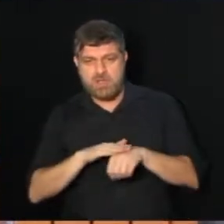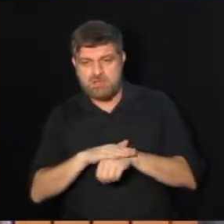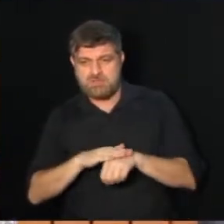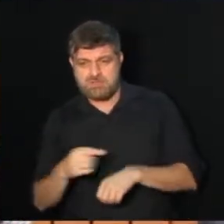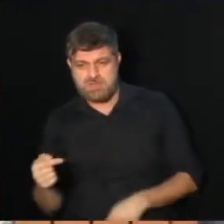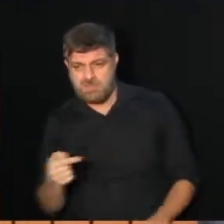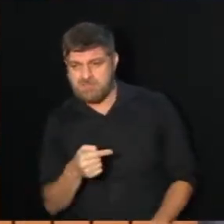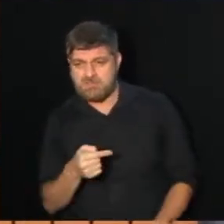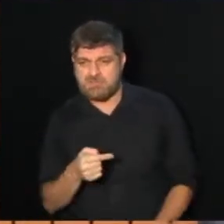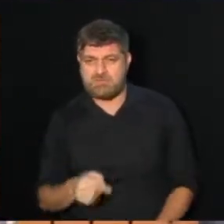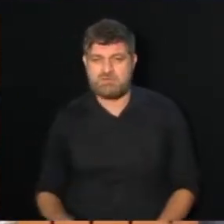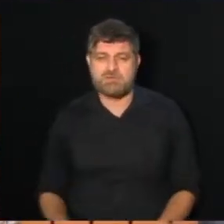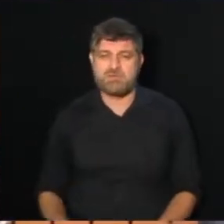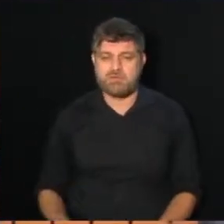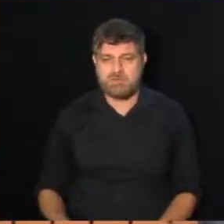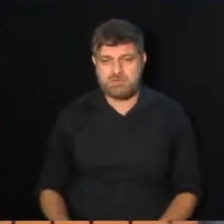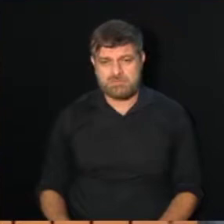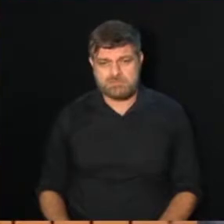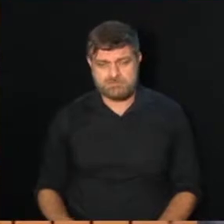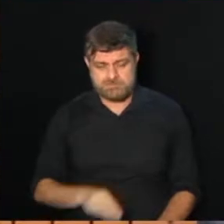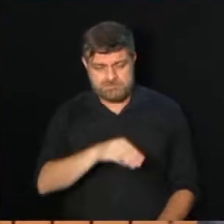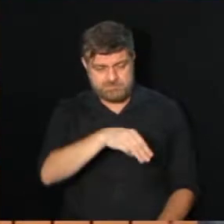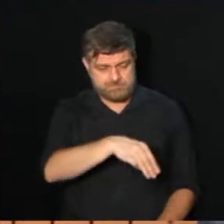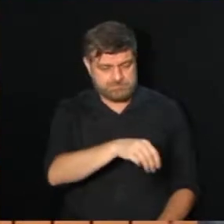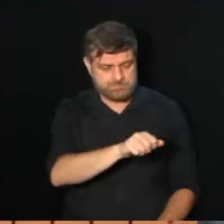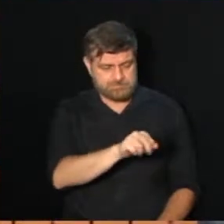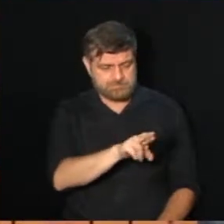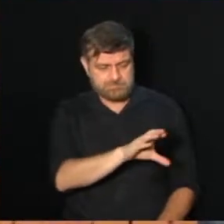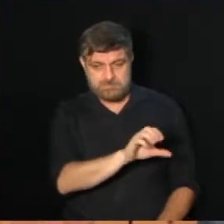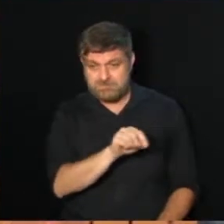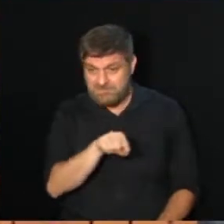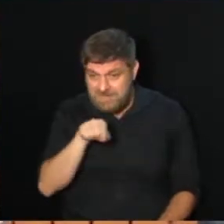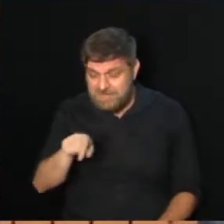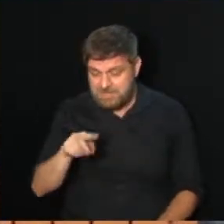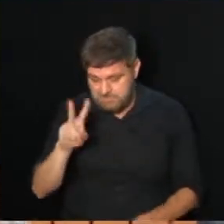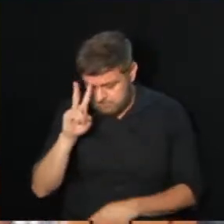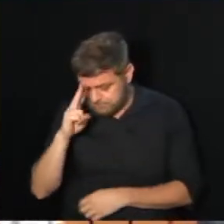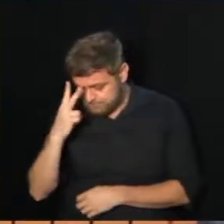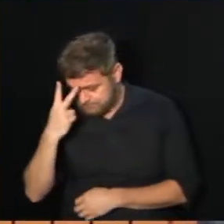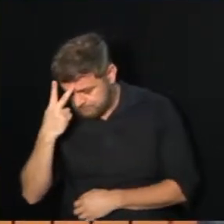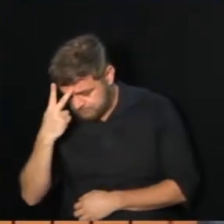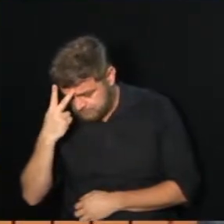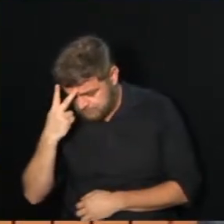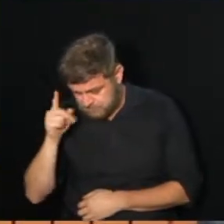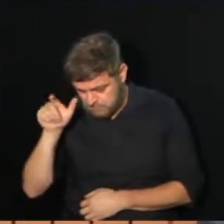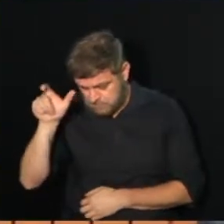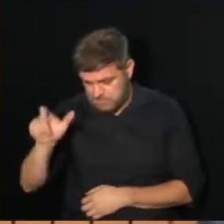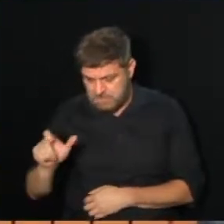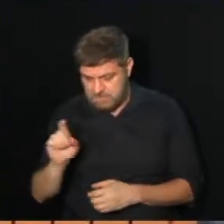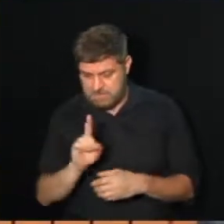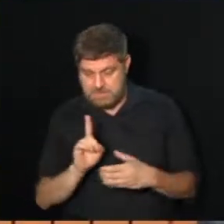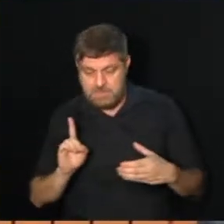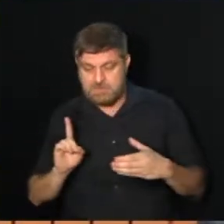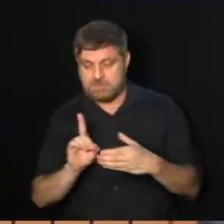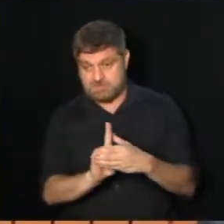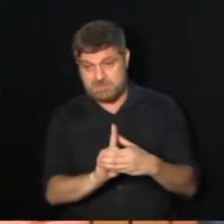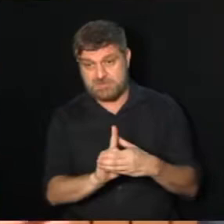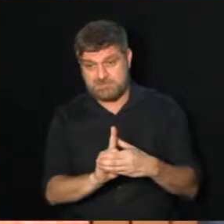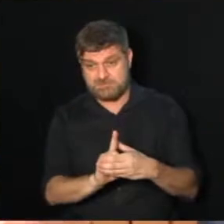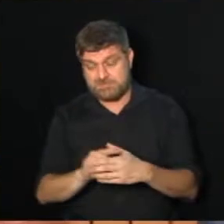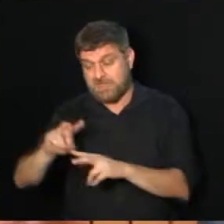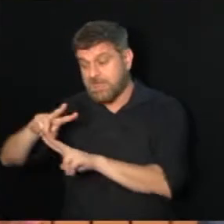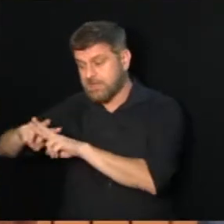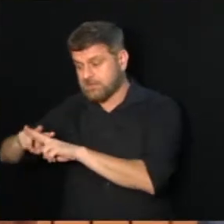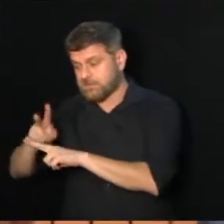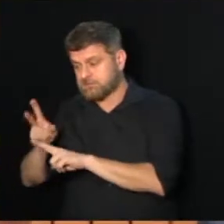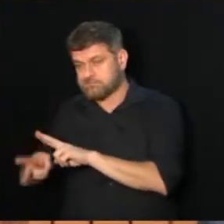não impede que ele tenha o caráter retributivo da conduta que ele fez. Mas um dia esse indivíduo vai voltar para a sociedade. E quando ele voltar,